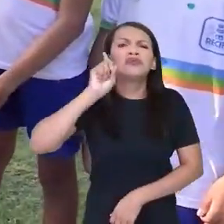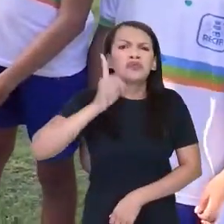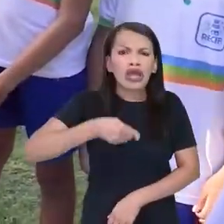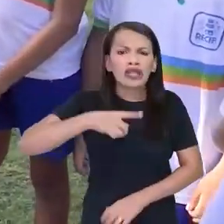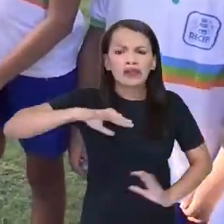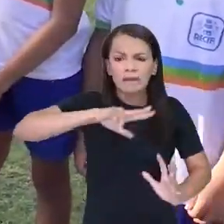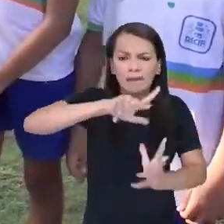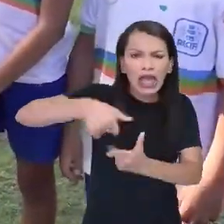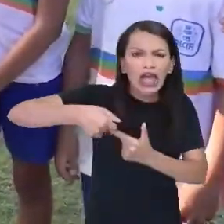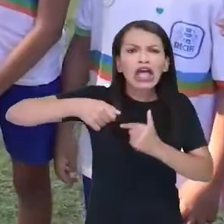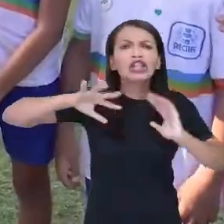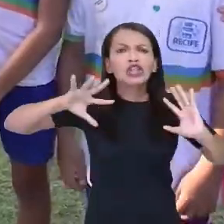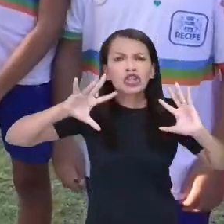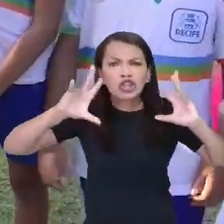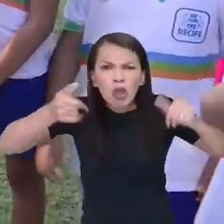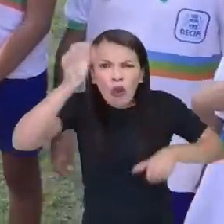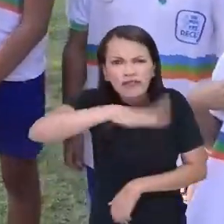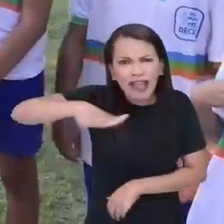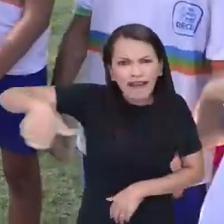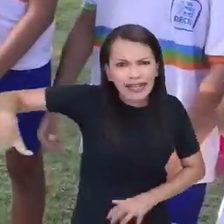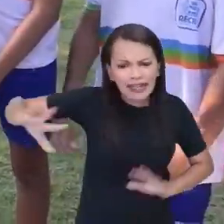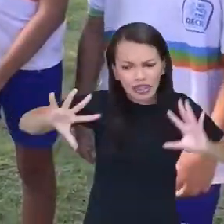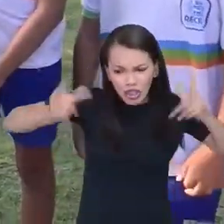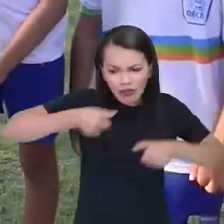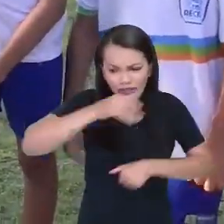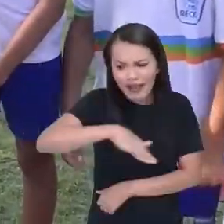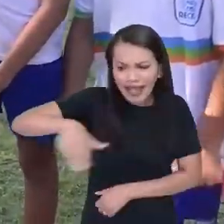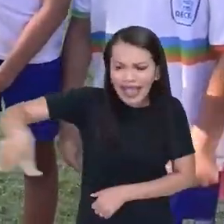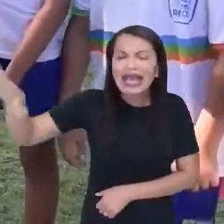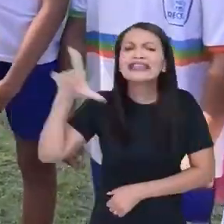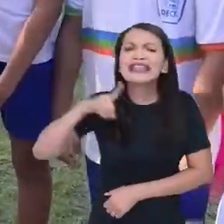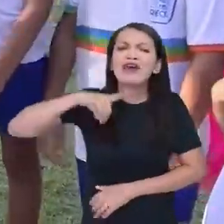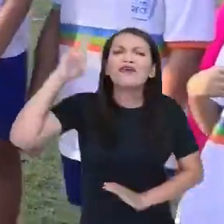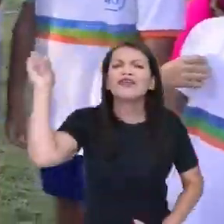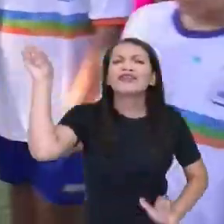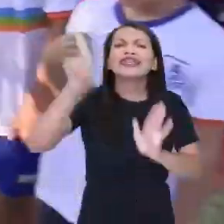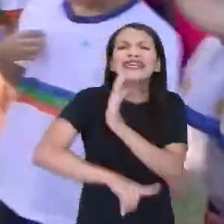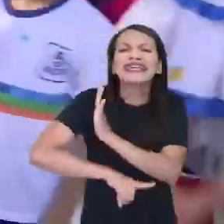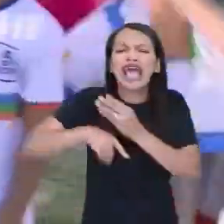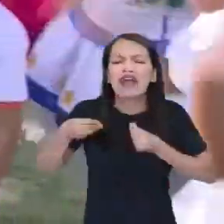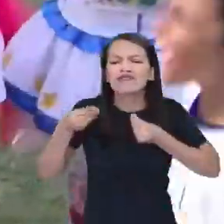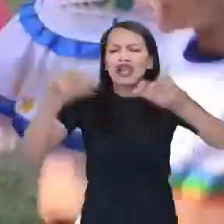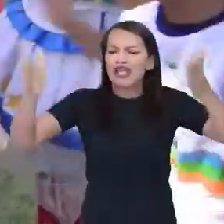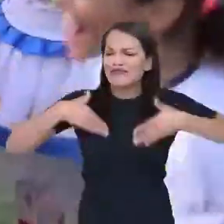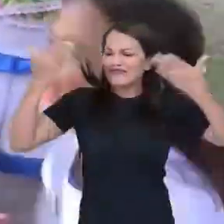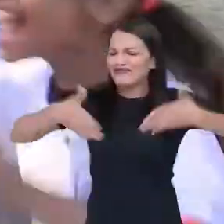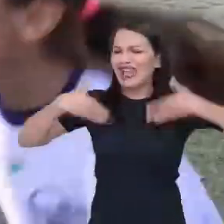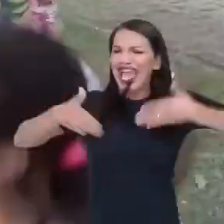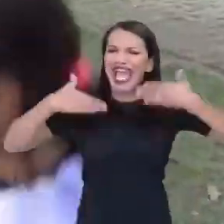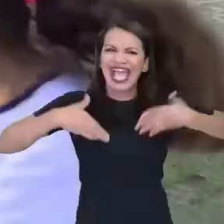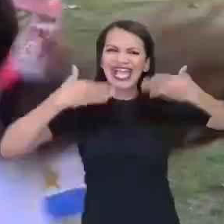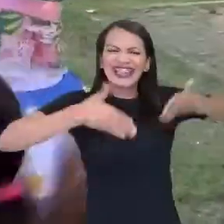toda toda criança tenha direito de ser feliz